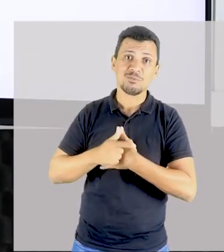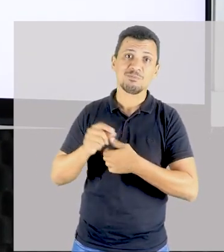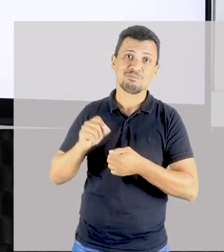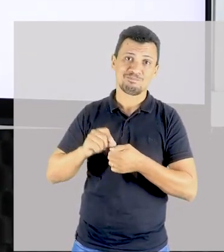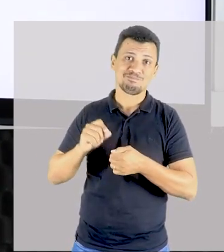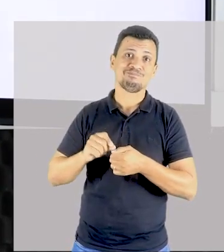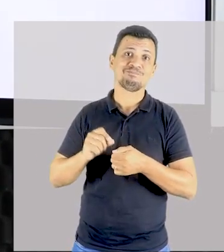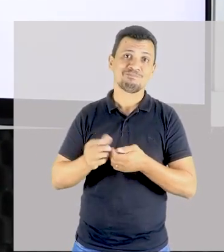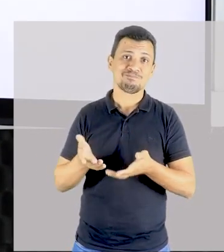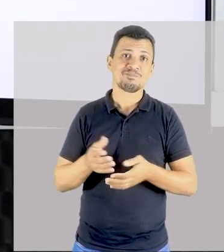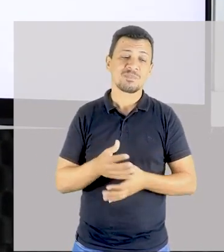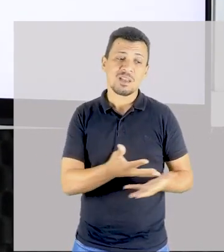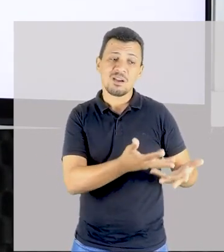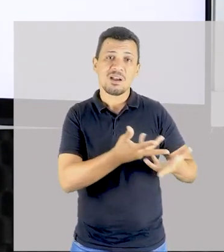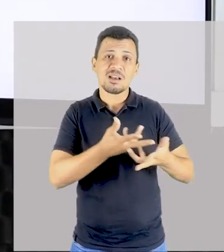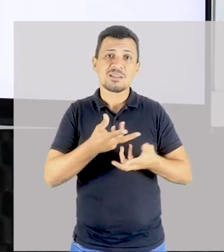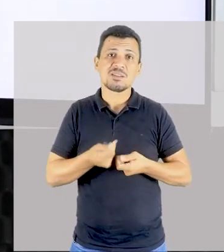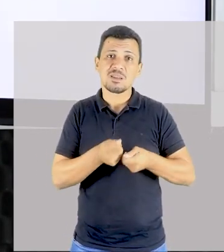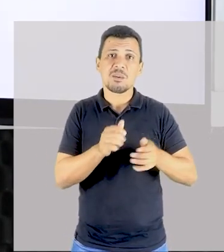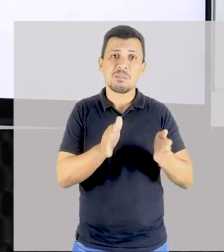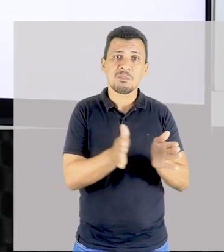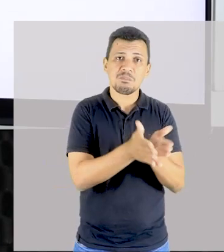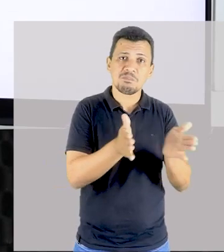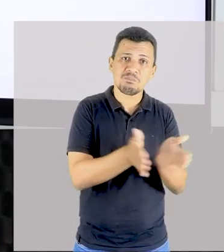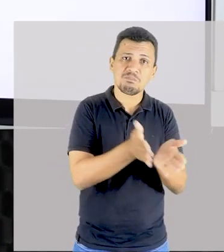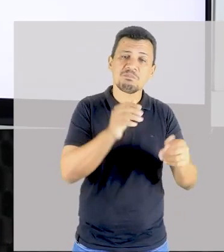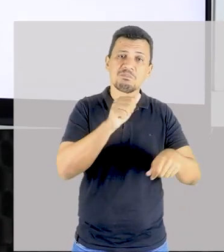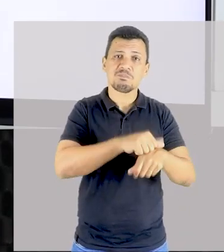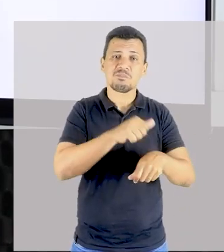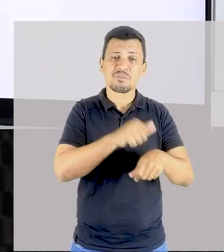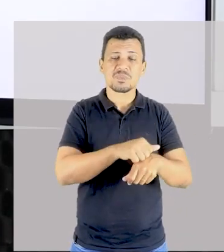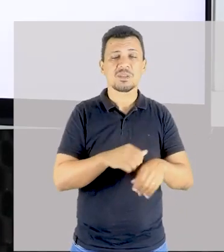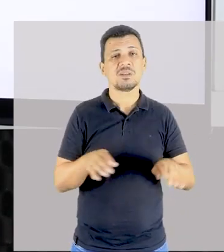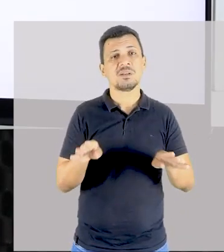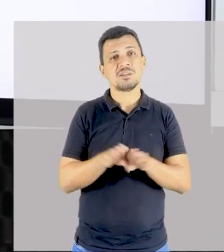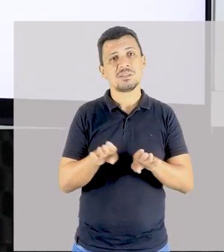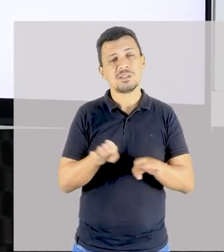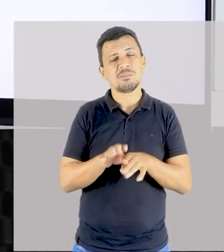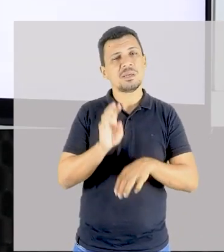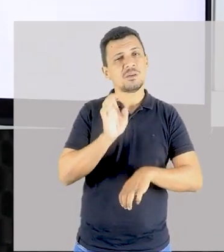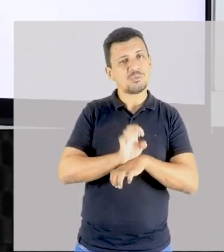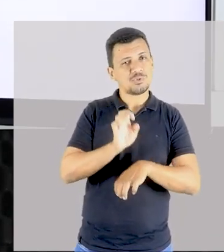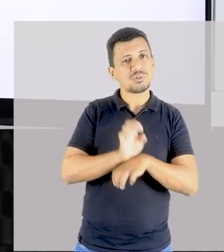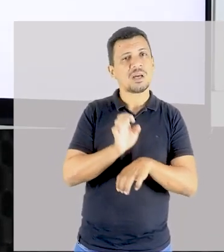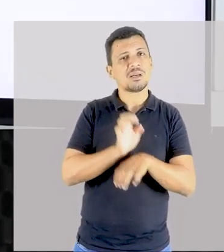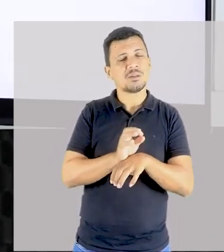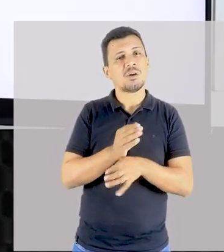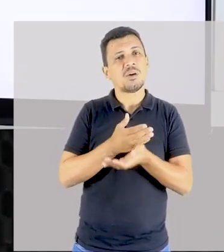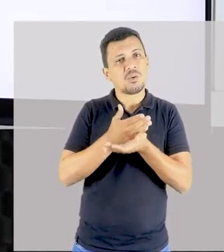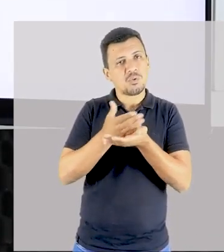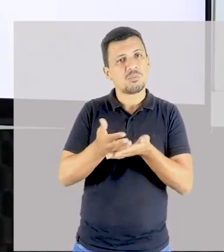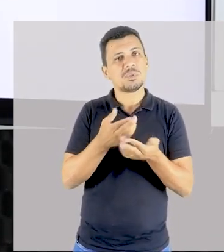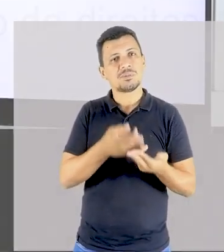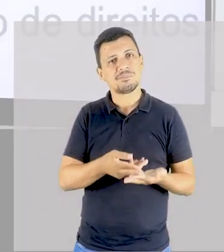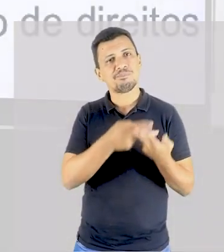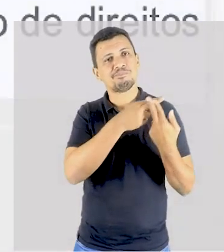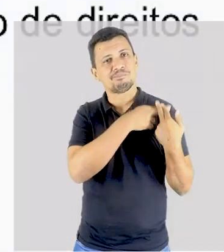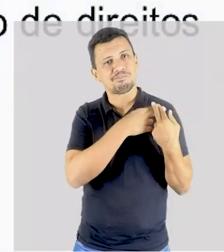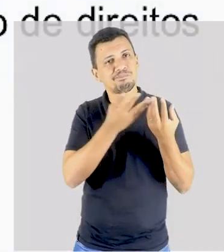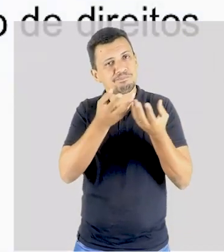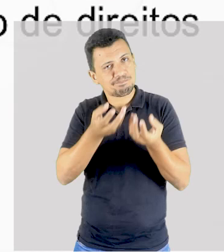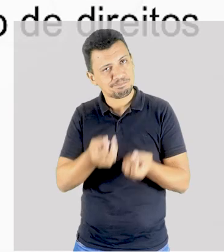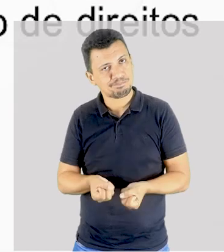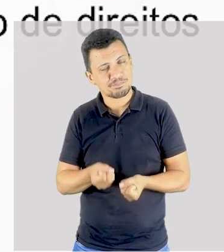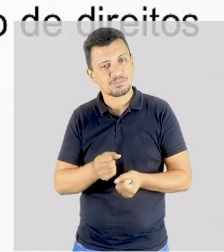né nessa época principalmente e ao longo do tempo o estado também foi assumindo essa responsabilidade